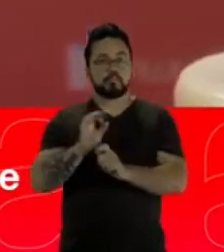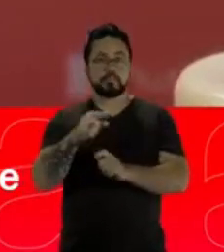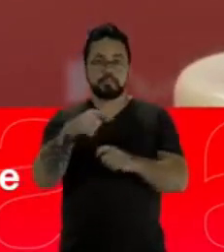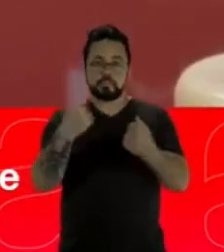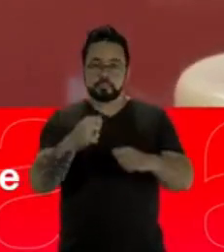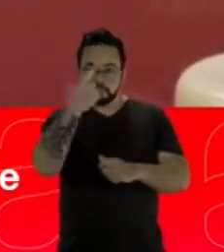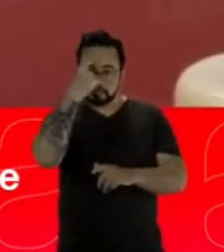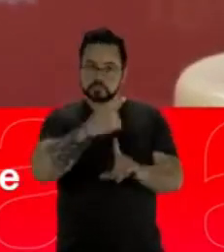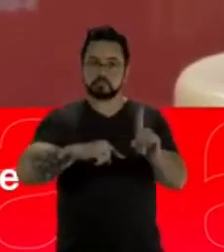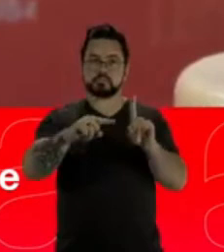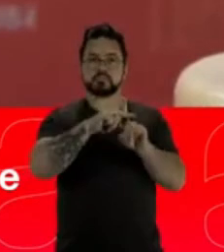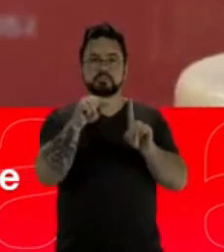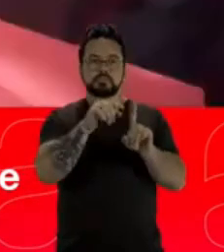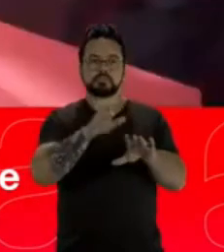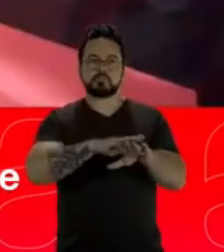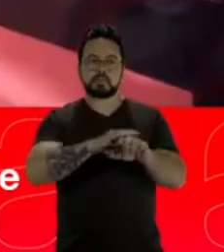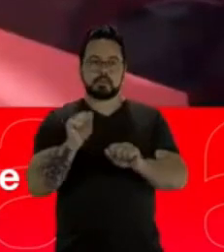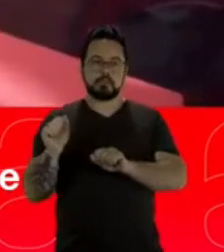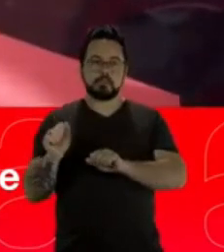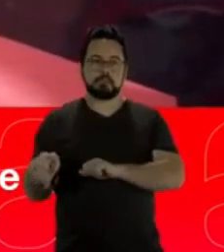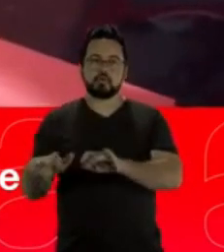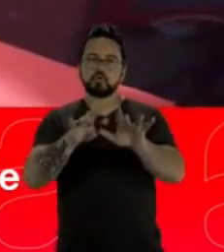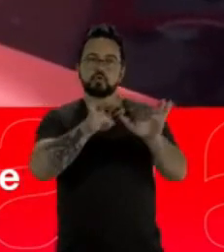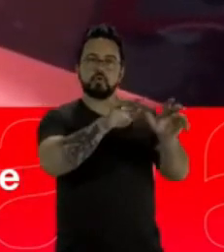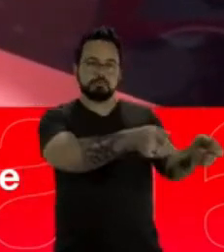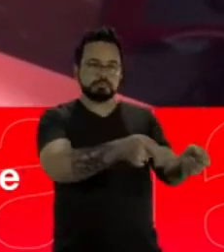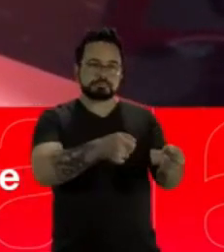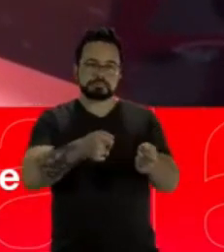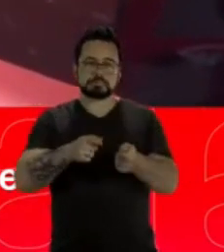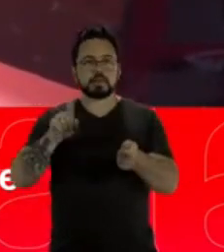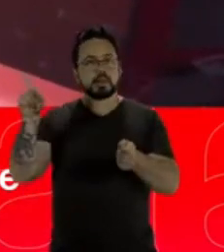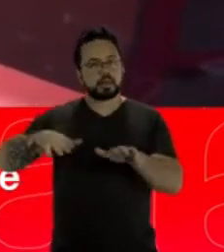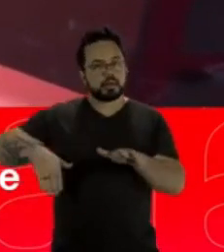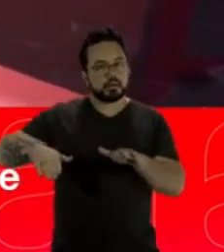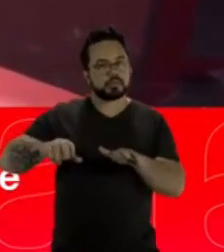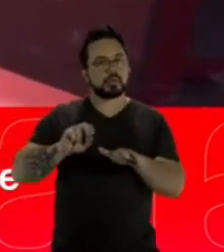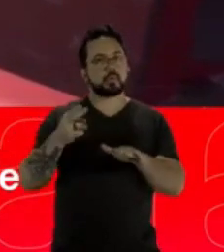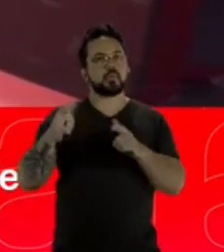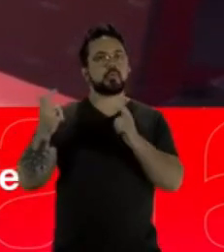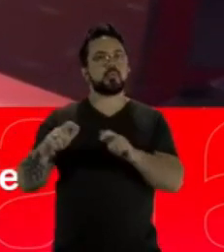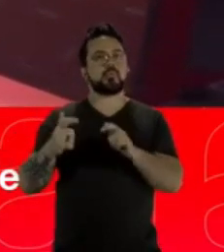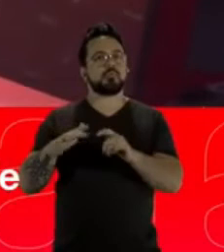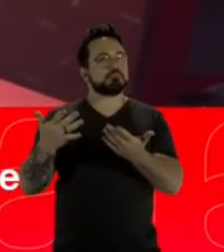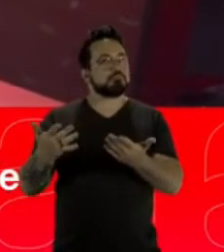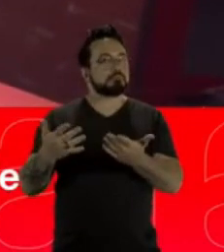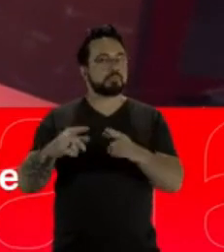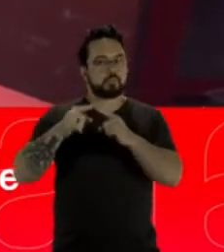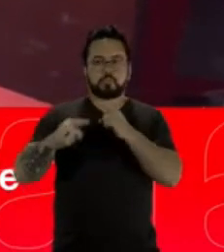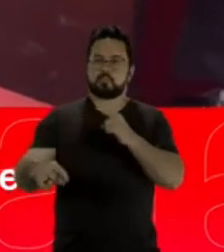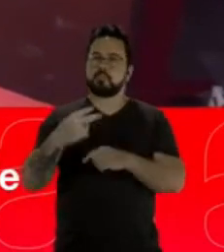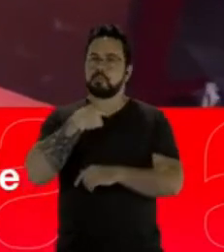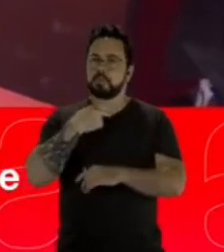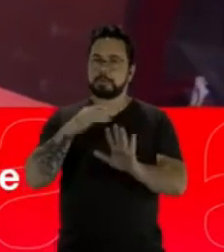positivo. Se vai fazer pesca com rede, como é que vai ser isso? É na praia ou você vai para os corais? Não é permitido. Então,